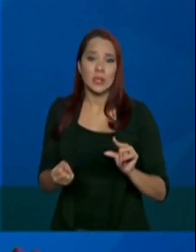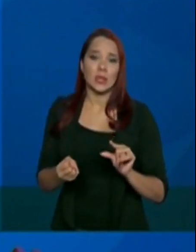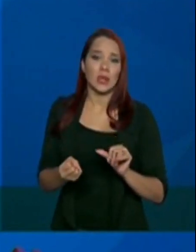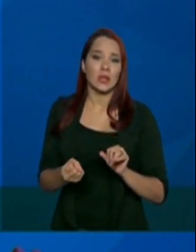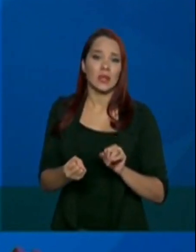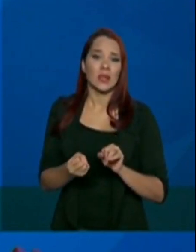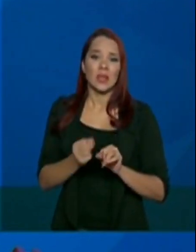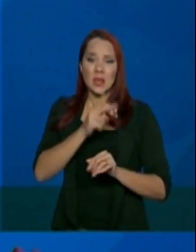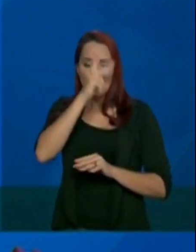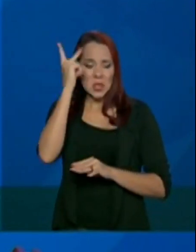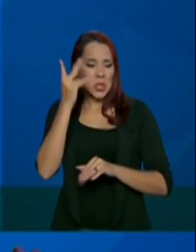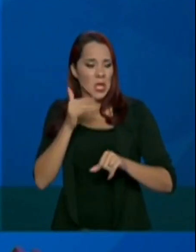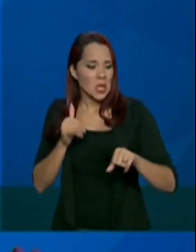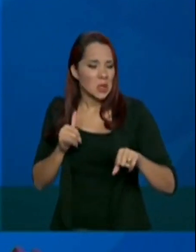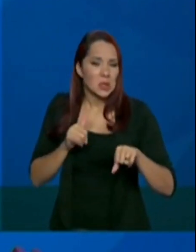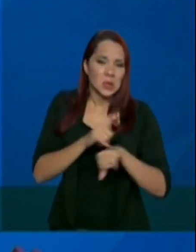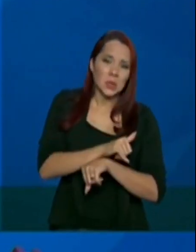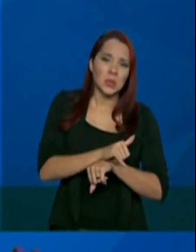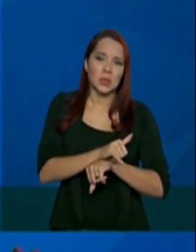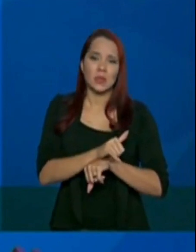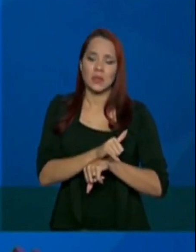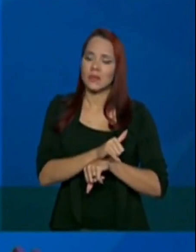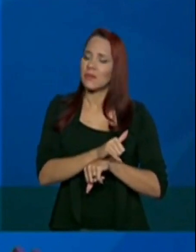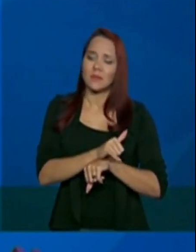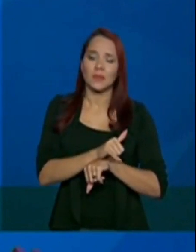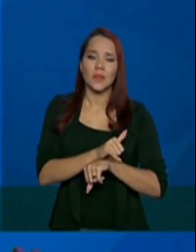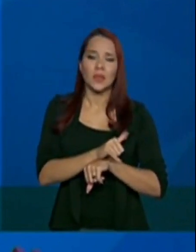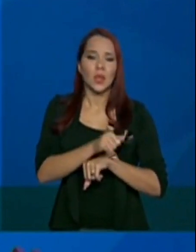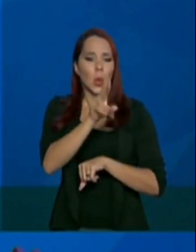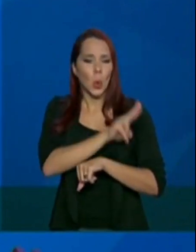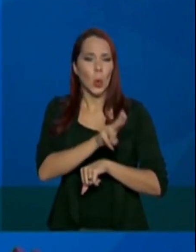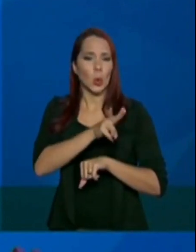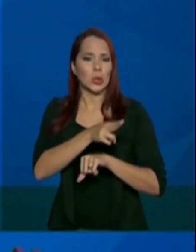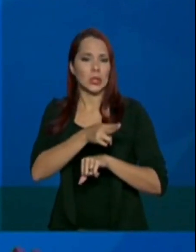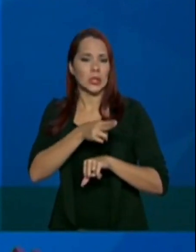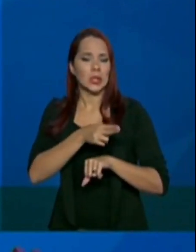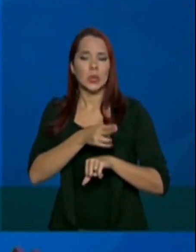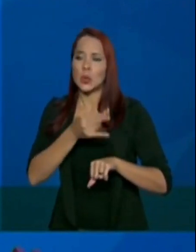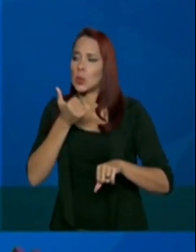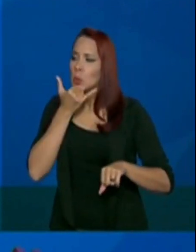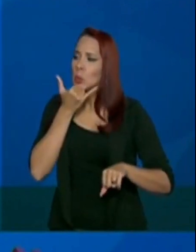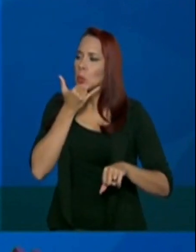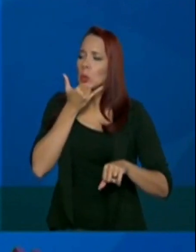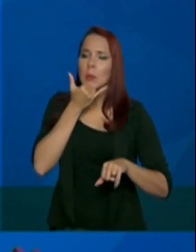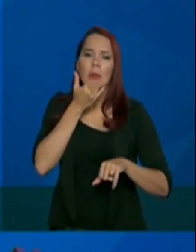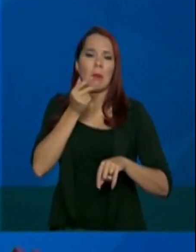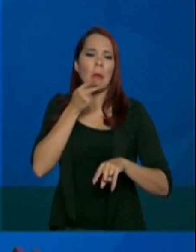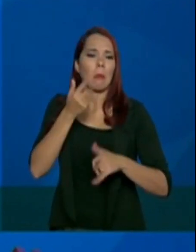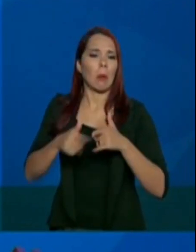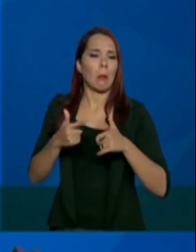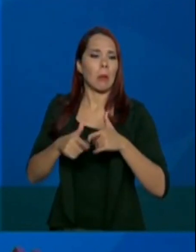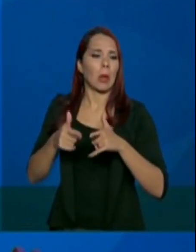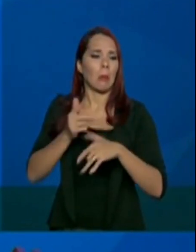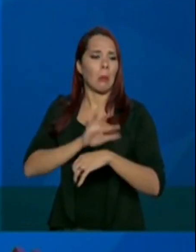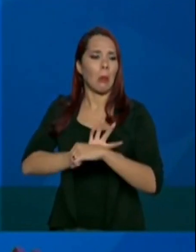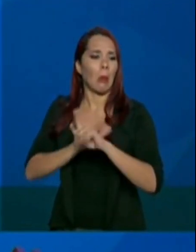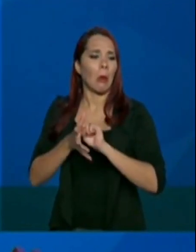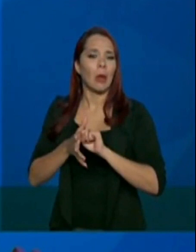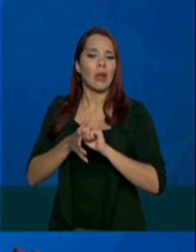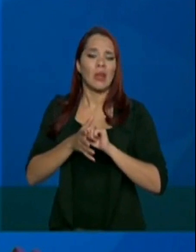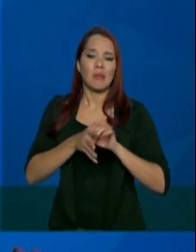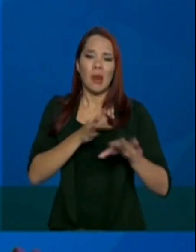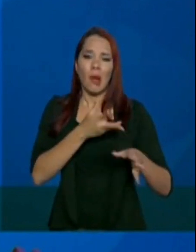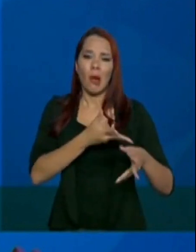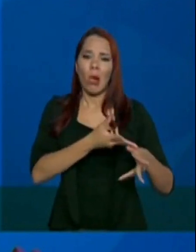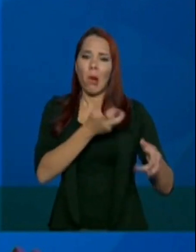itens aqui ao diante o gigante que tá no chão tinham sem a desculpa da crise da saúde para saquear o brasil na